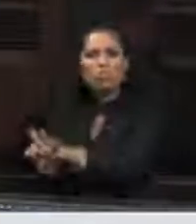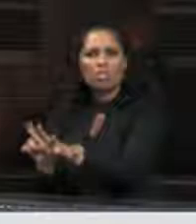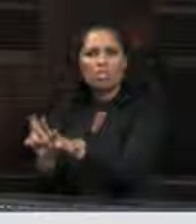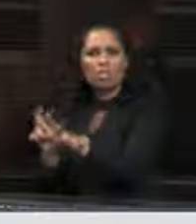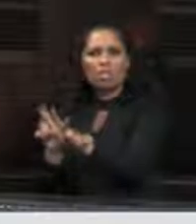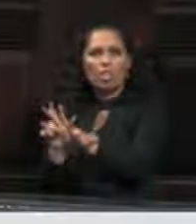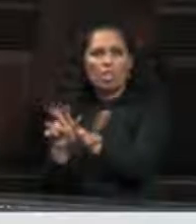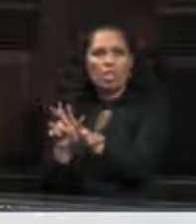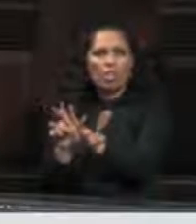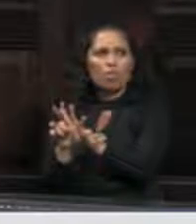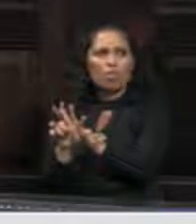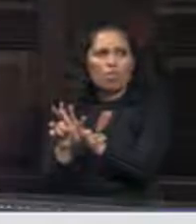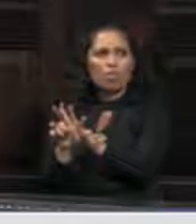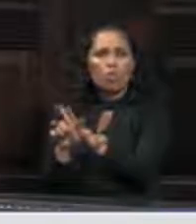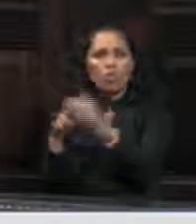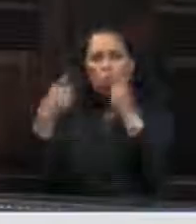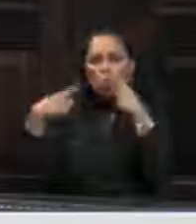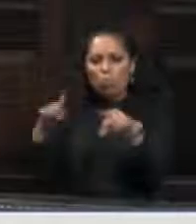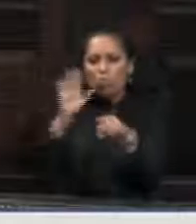de vida desse servidor,